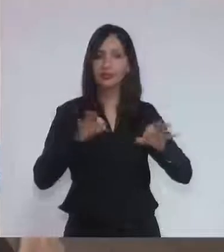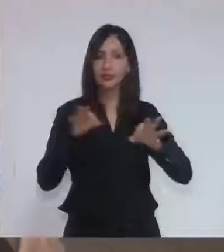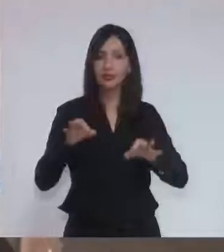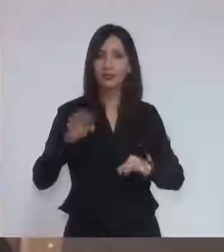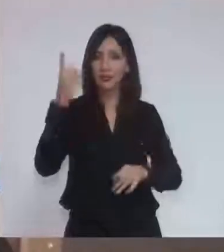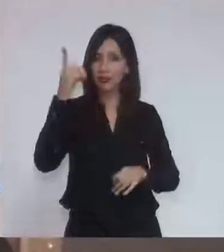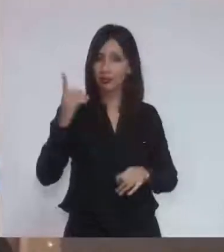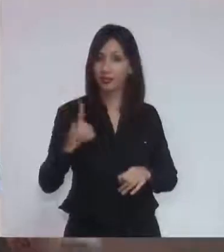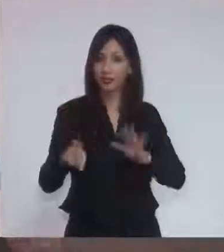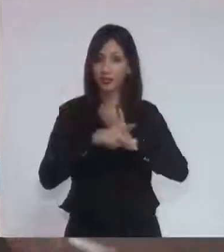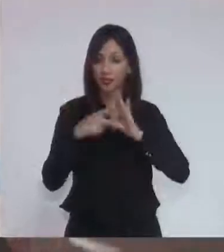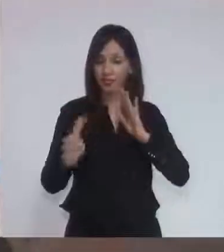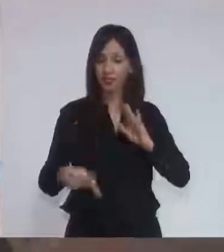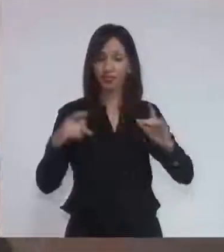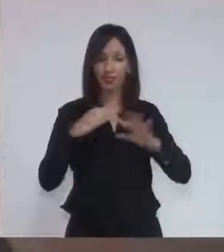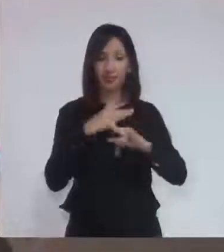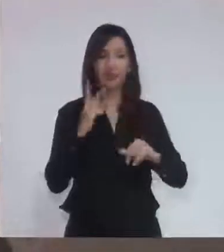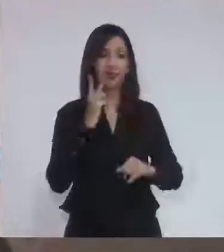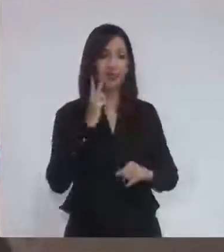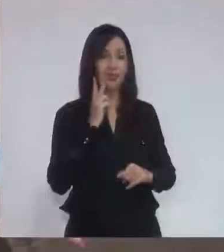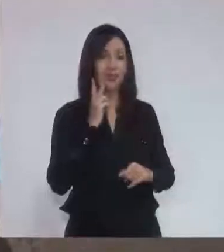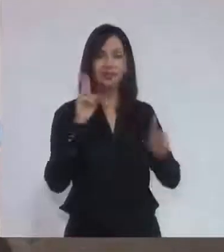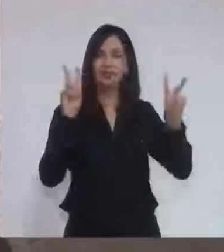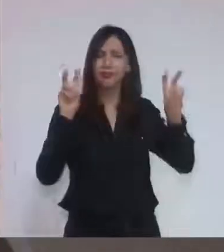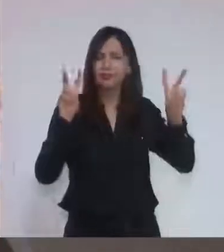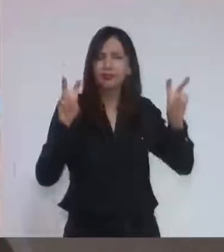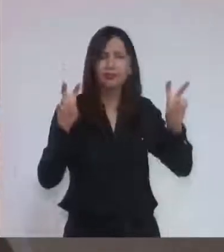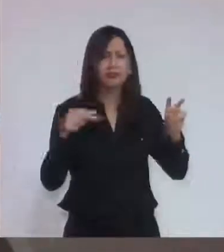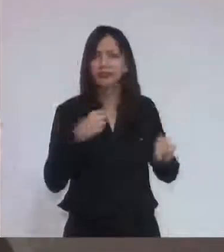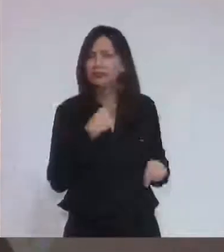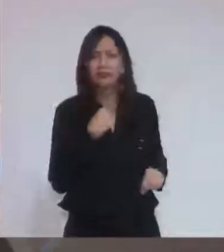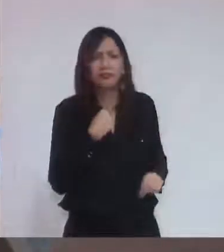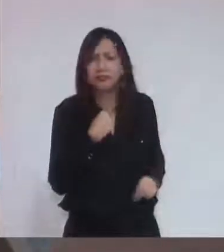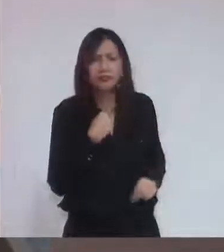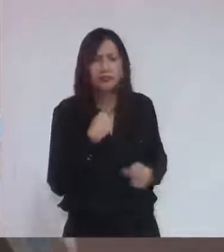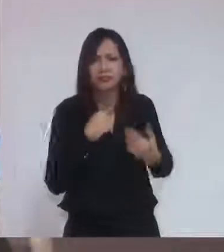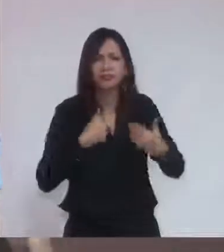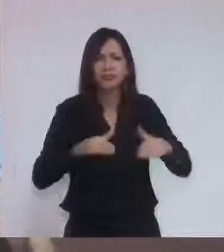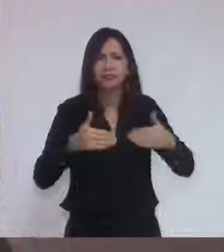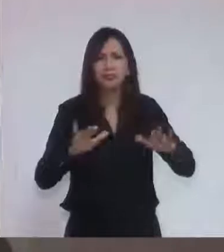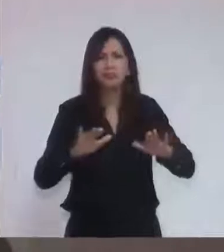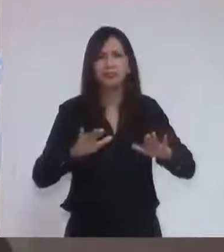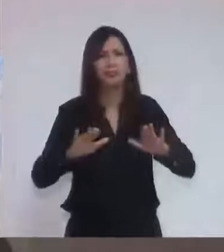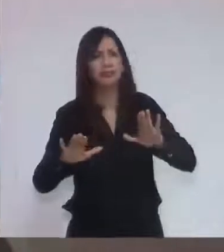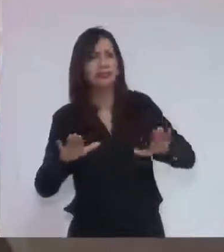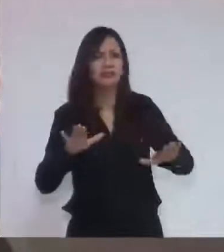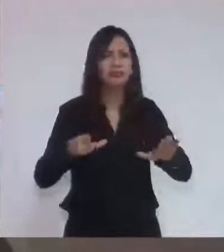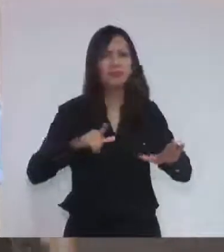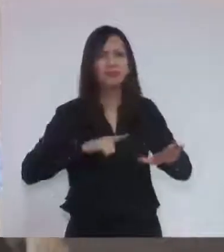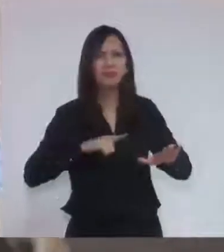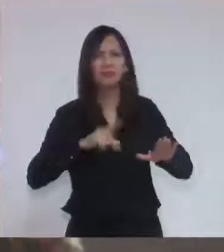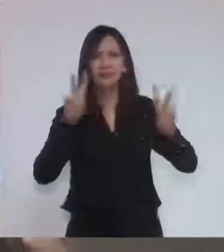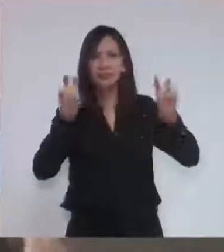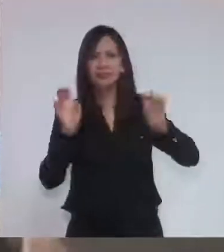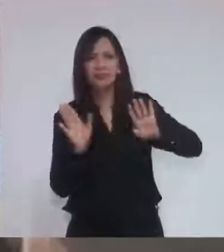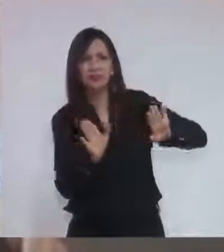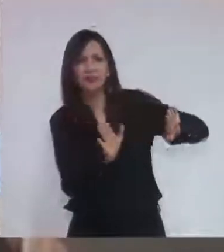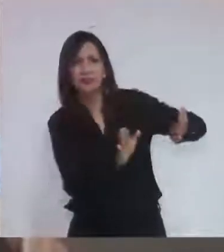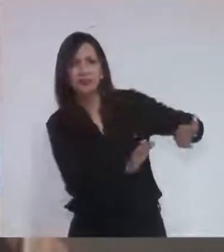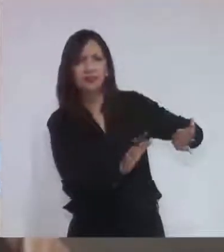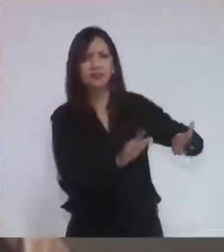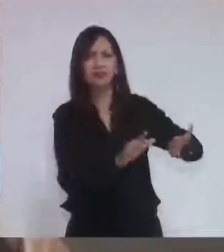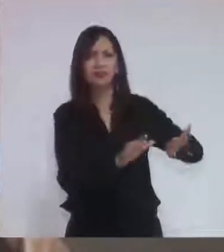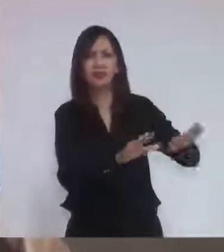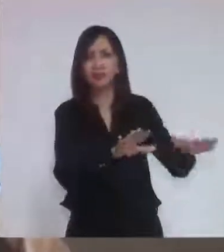cidade de Vinhedo. É um assunto que a gente não pode deixar ele como um assunto paralelo ou um assunto que não seja